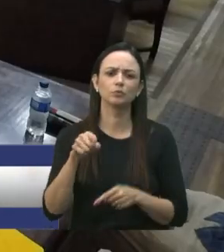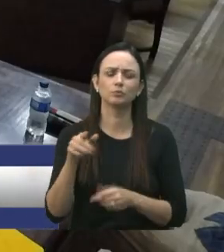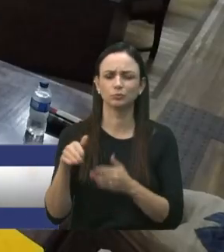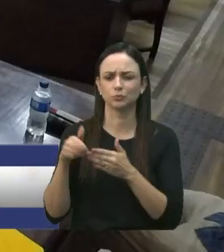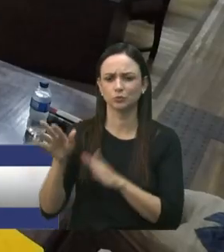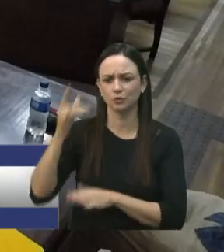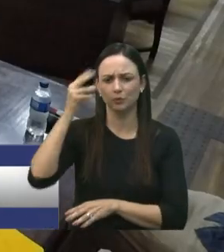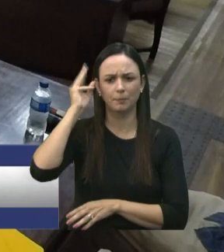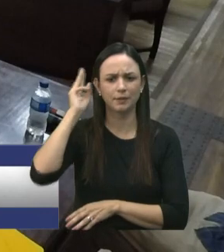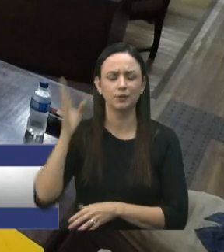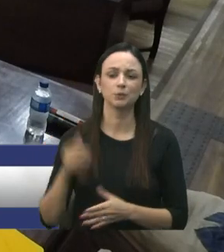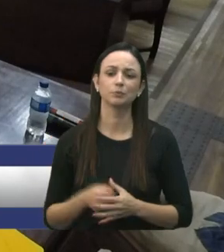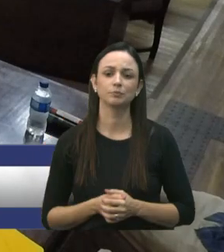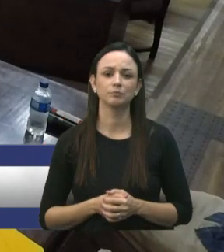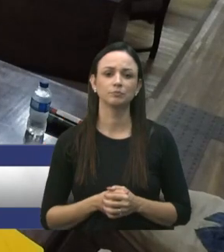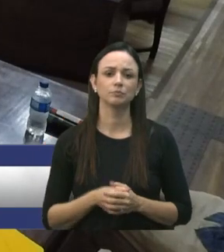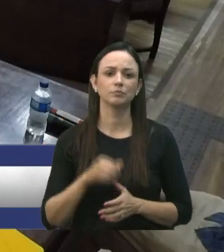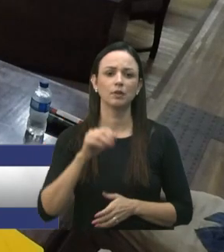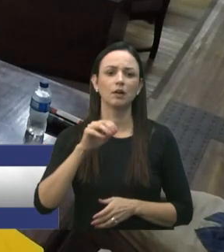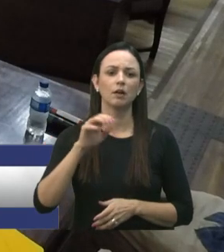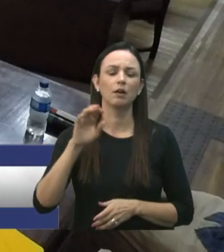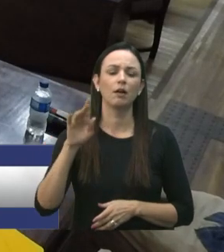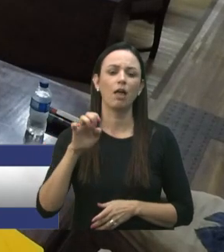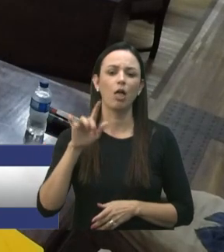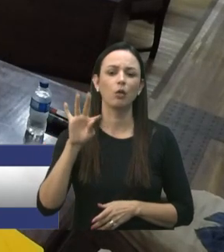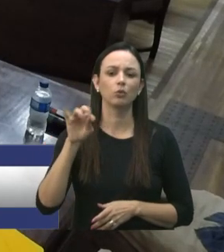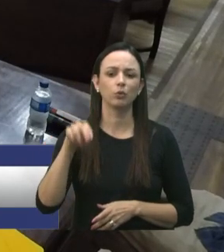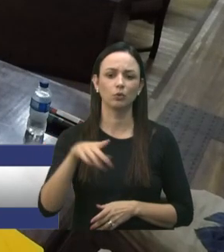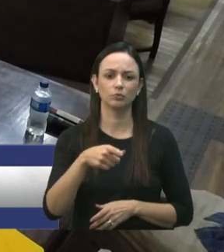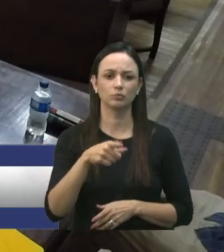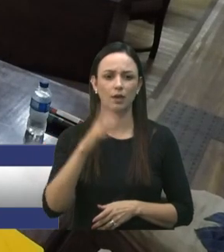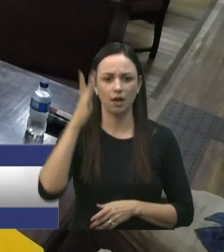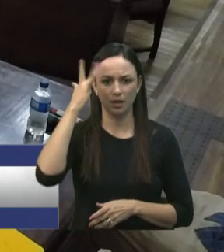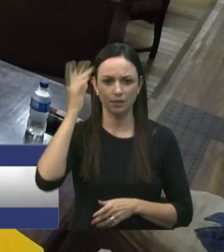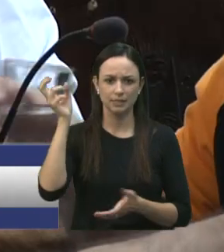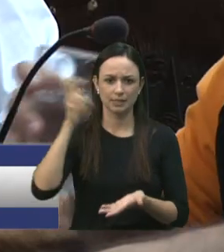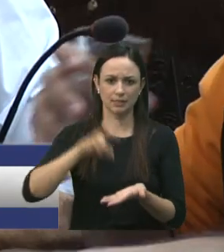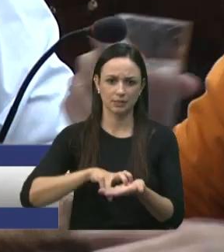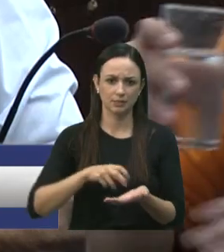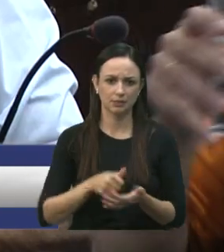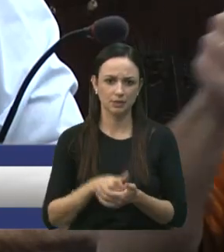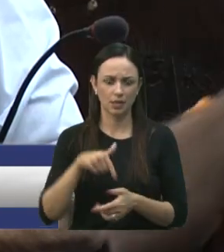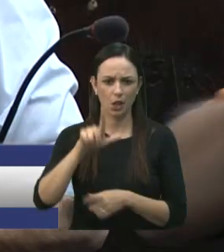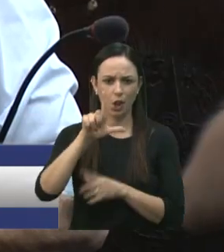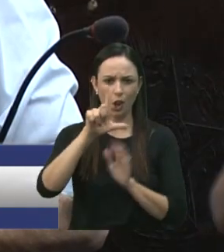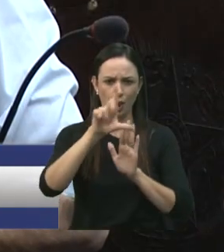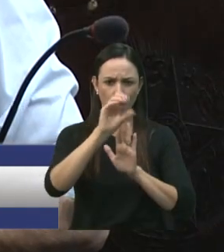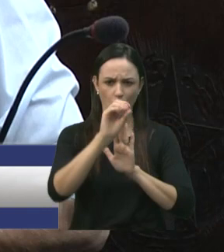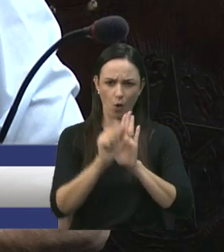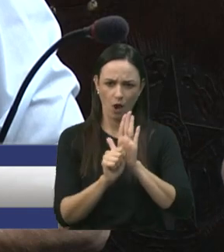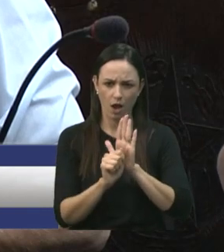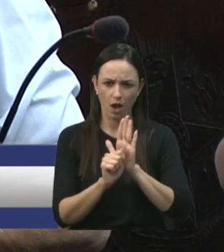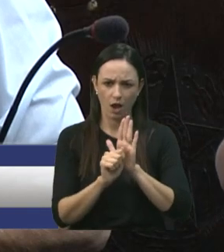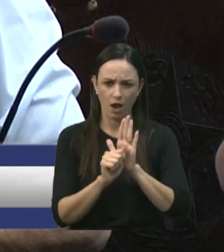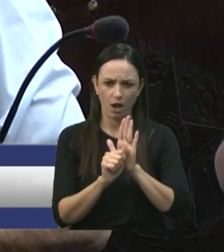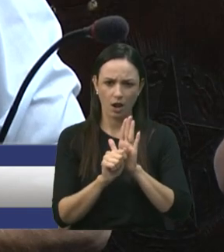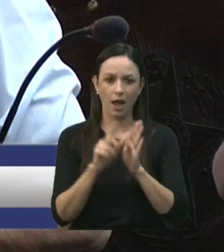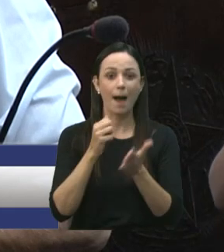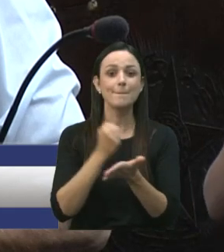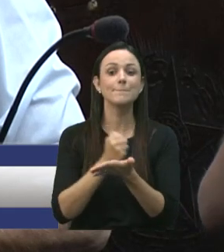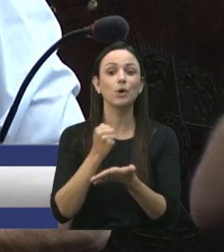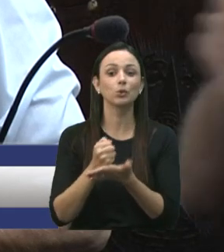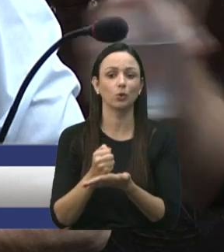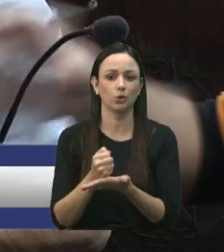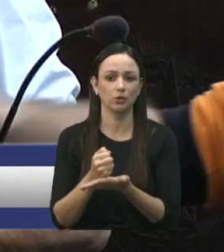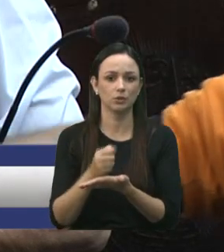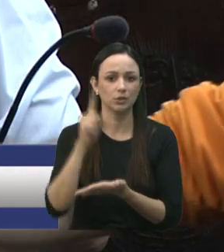uma dúvida. Doutor Elton, o senhor falou que amanhã de manhã já vem a Lua para a Câmara, é isso? O protocolo é o